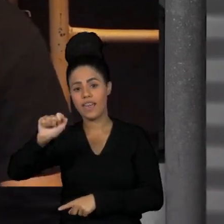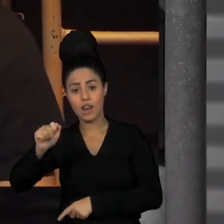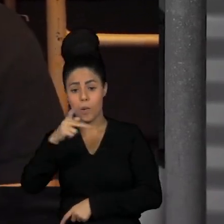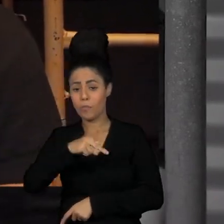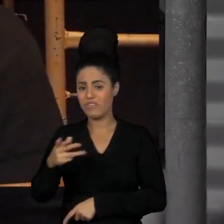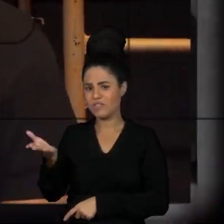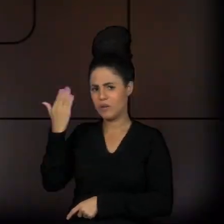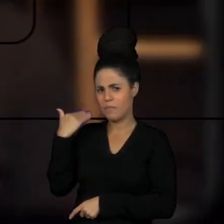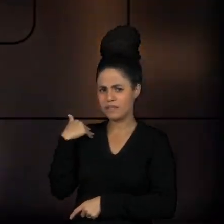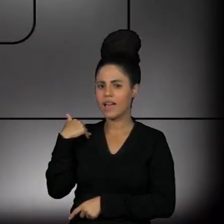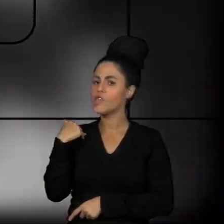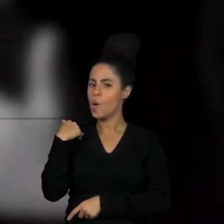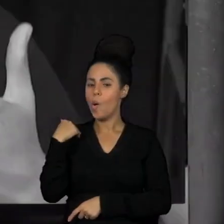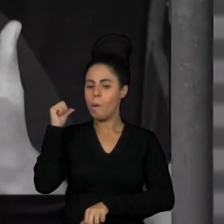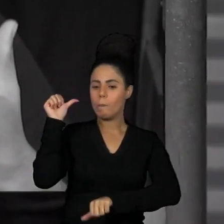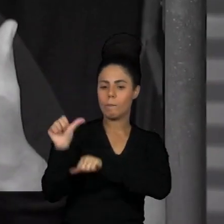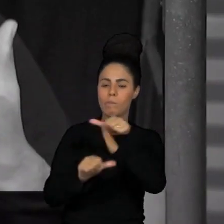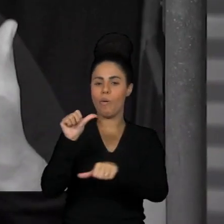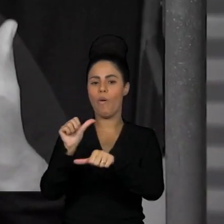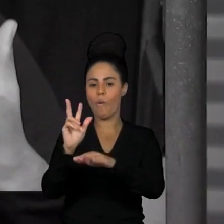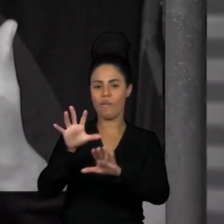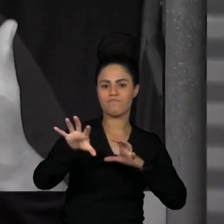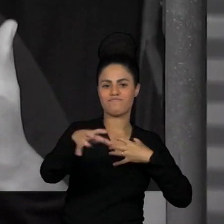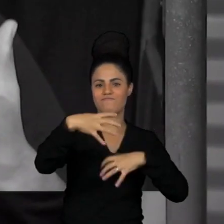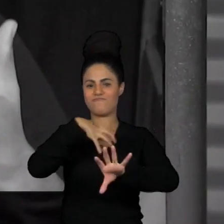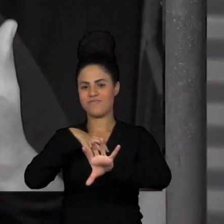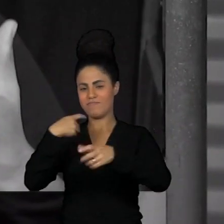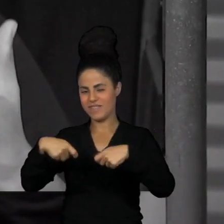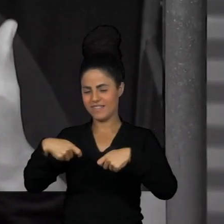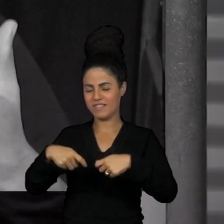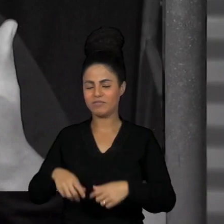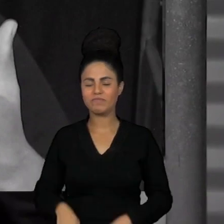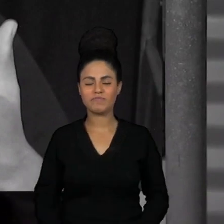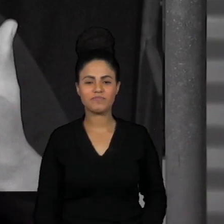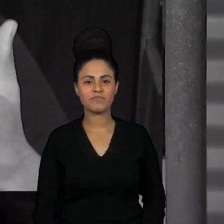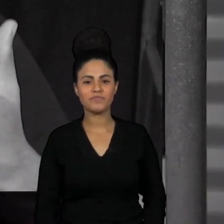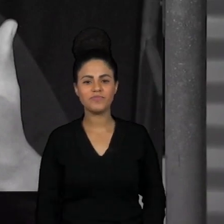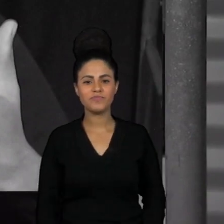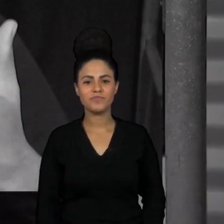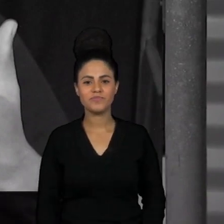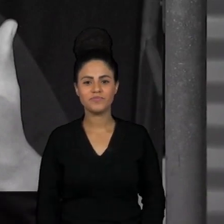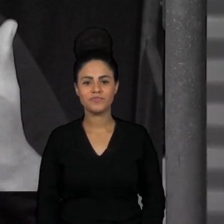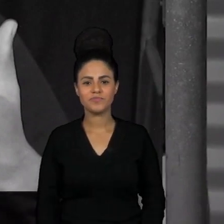voltas e a gente tem que se colocar no lugar do próximo. Dona Leila vai dormir